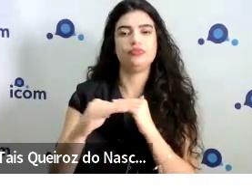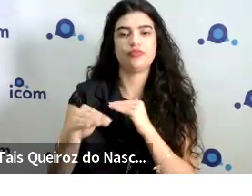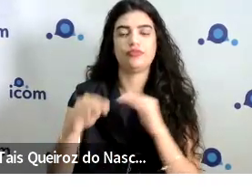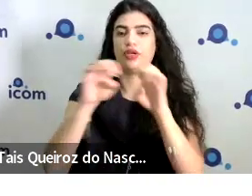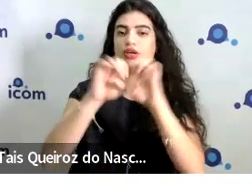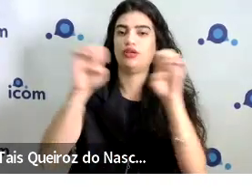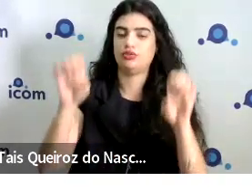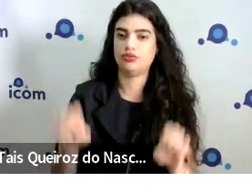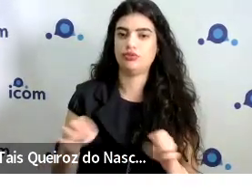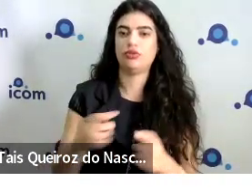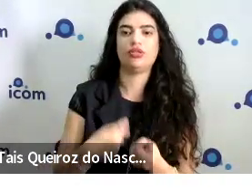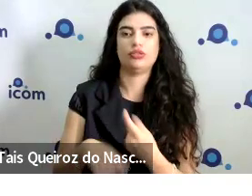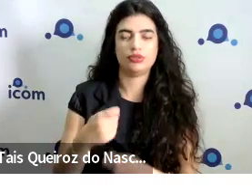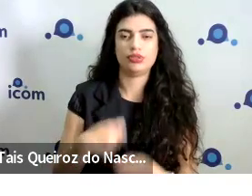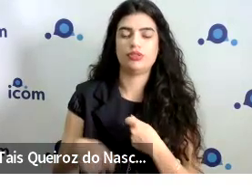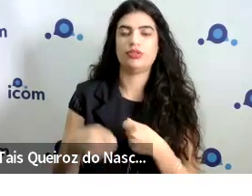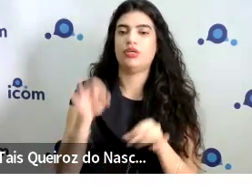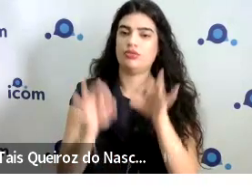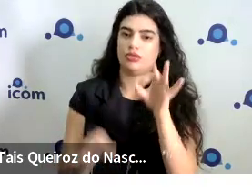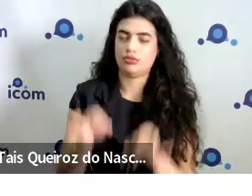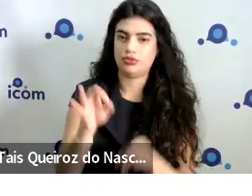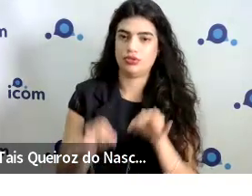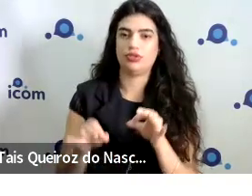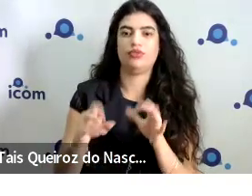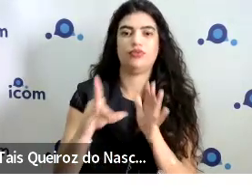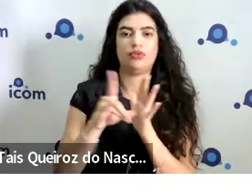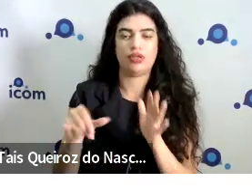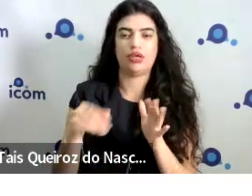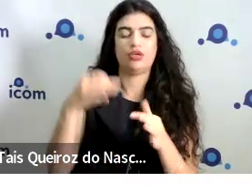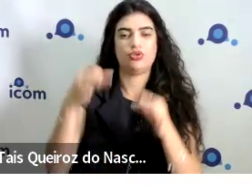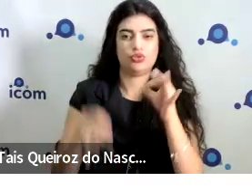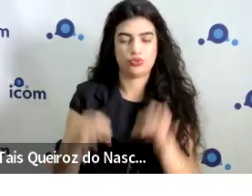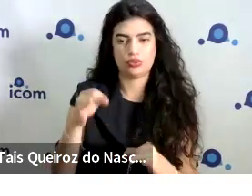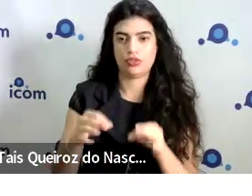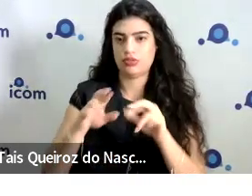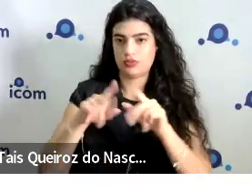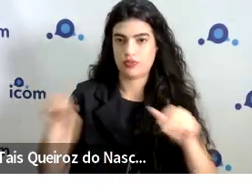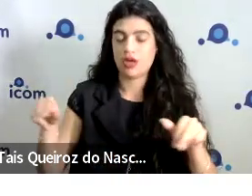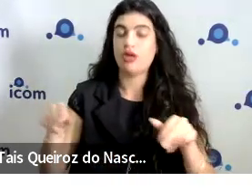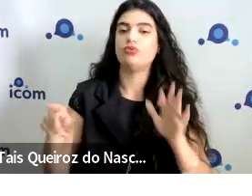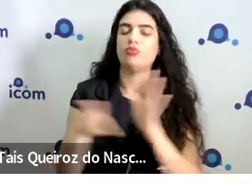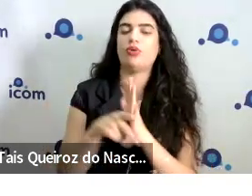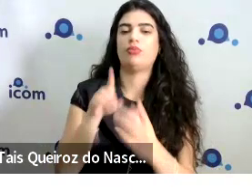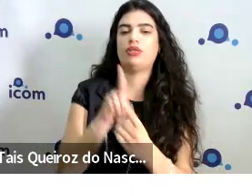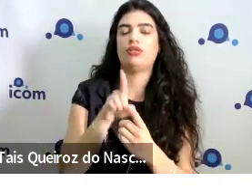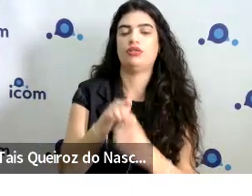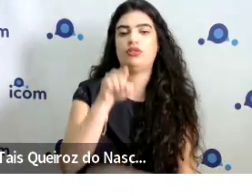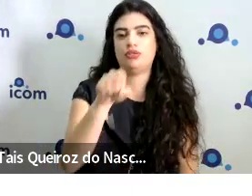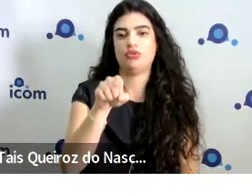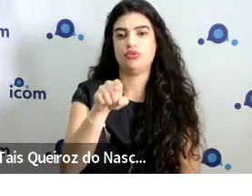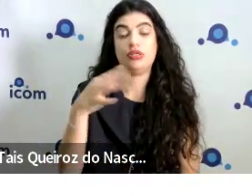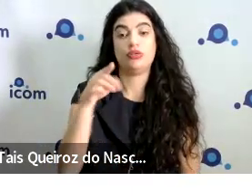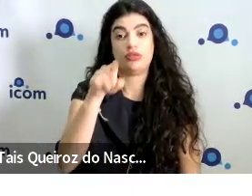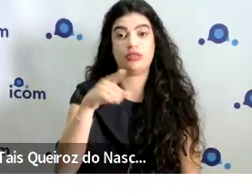estrutura administrativa, do executivo, do poder legislativo, do poder judiciário, simplesmente para atender isso. E esse ponto